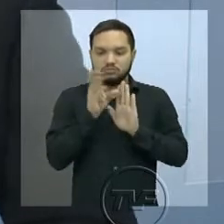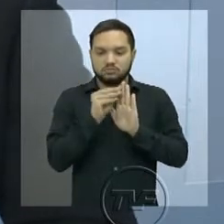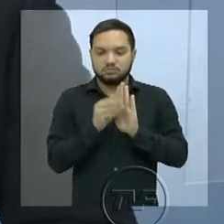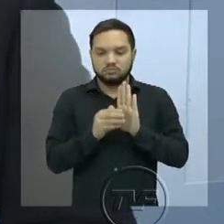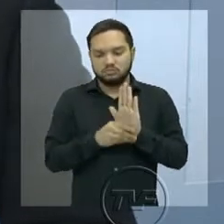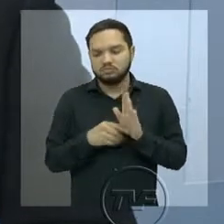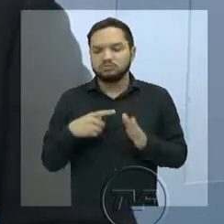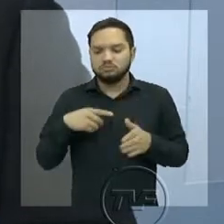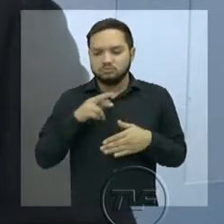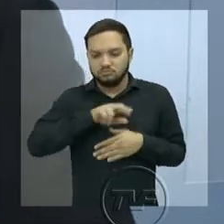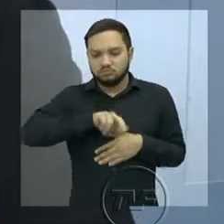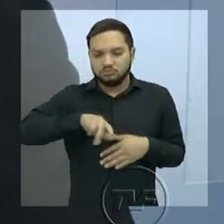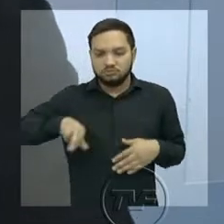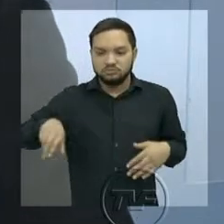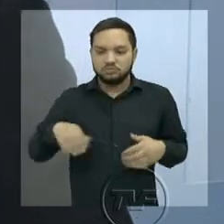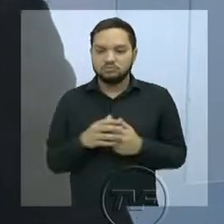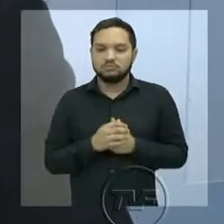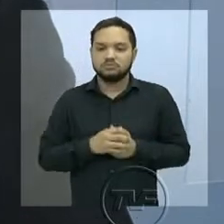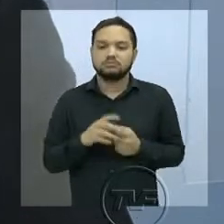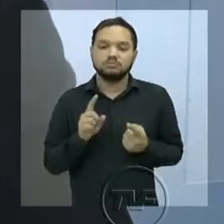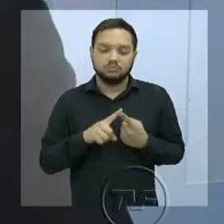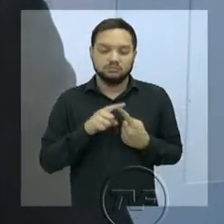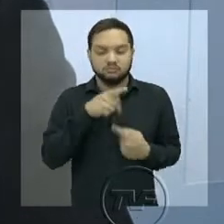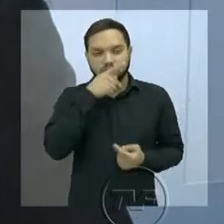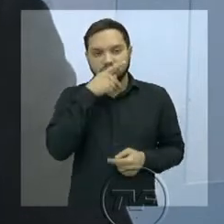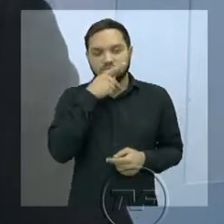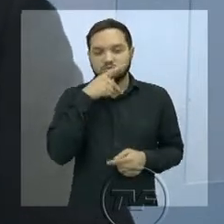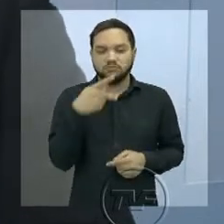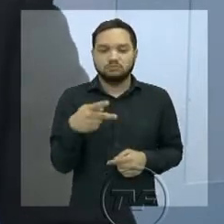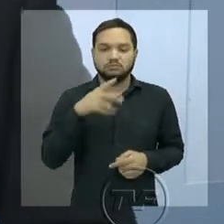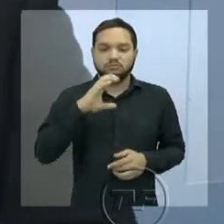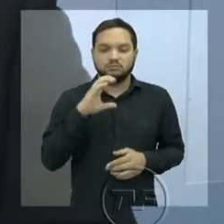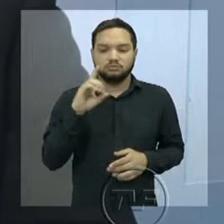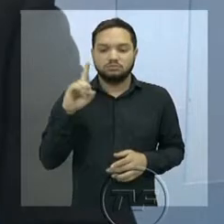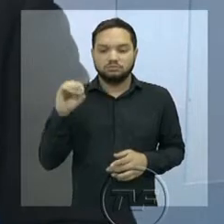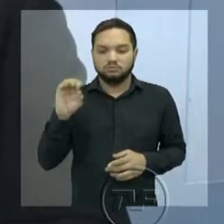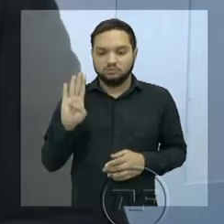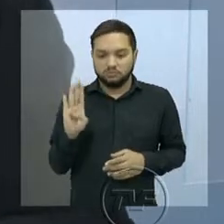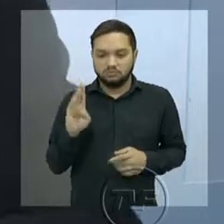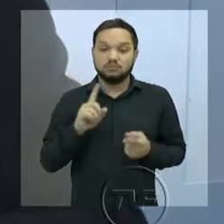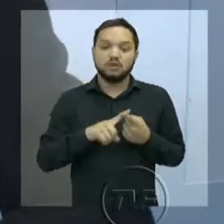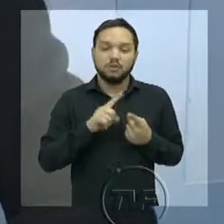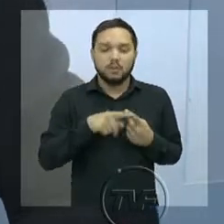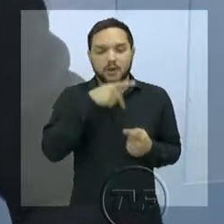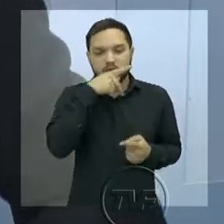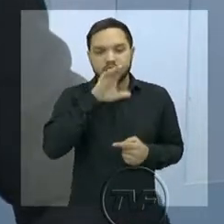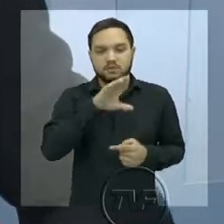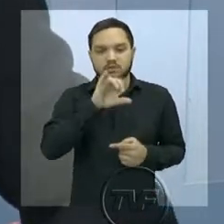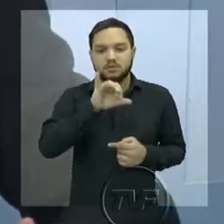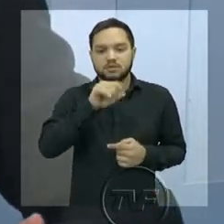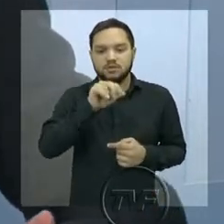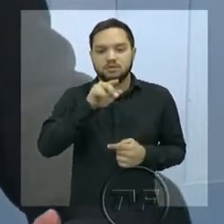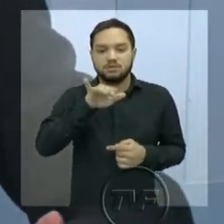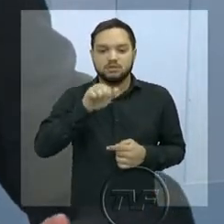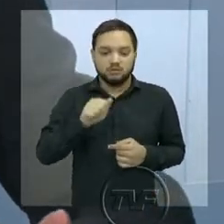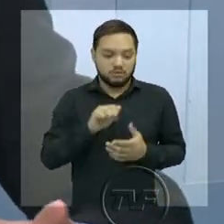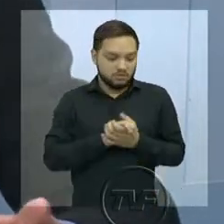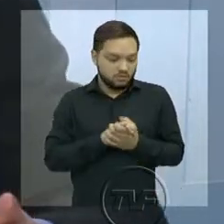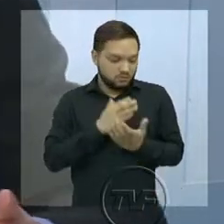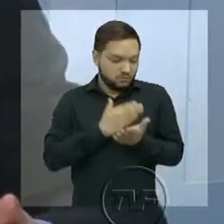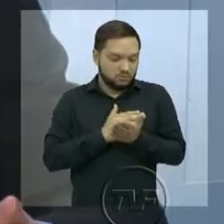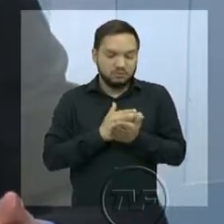e por aí vai. O próprio PCdoB, Cidadania, entre outros, já começam a